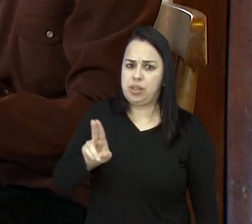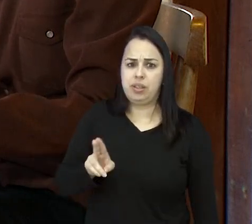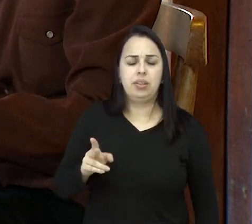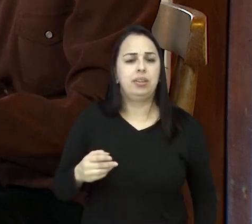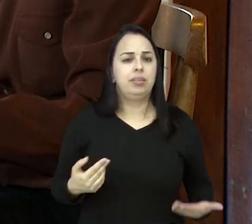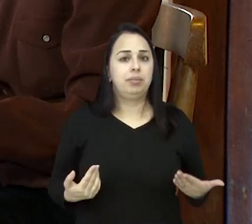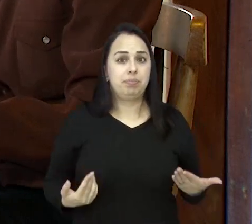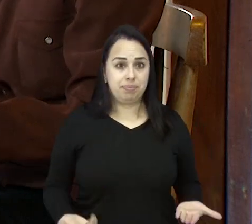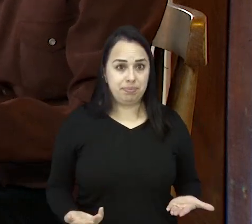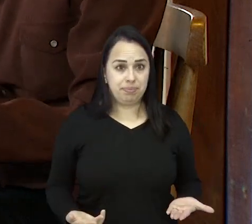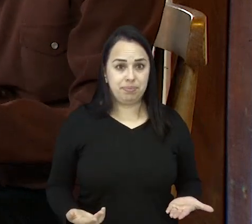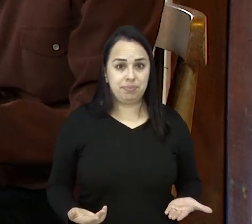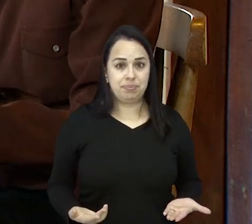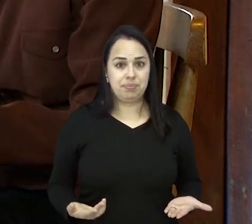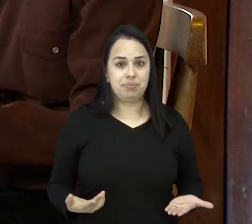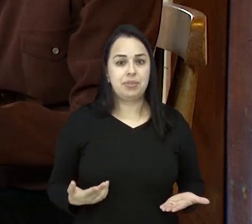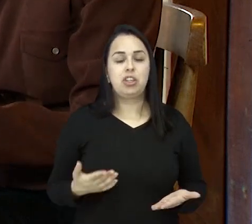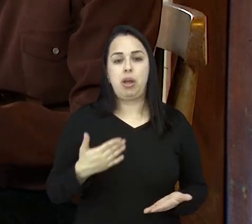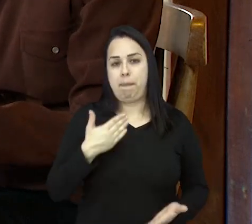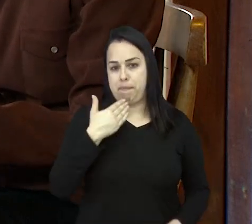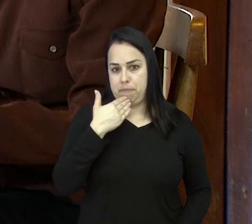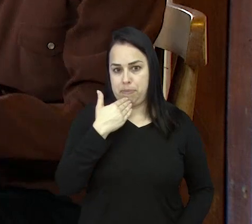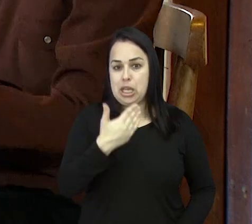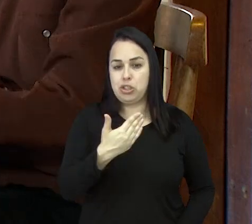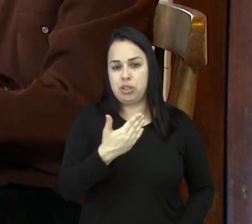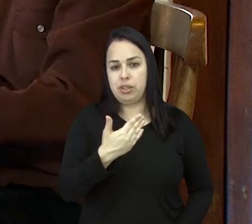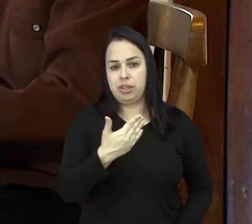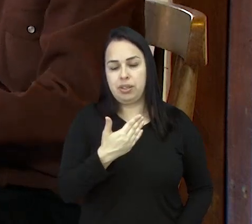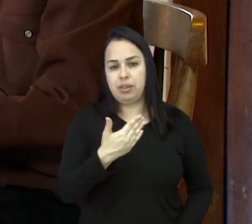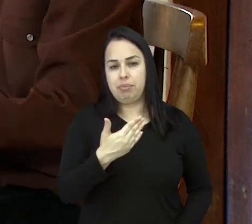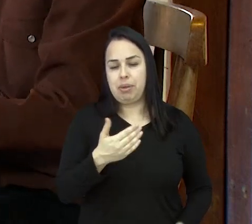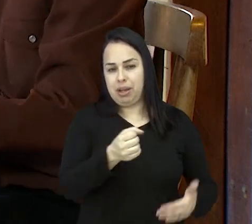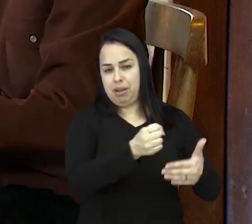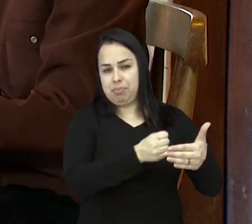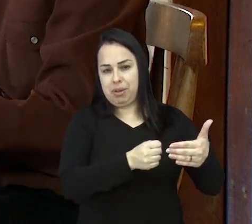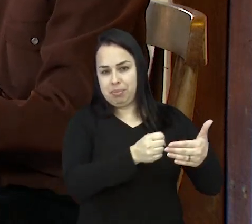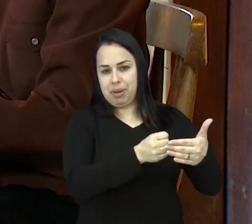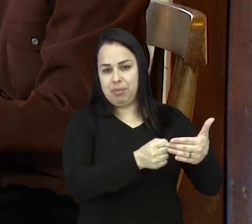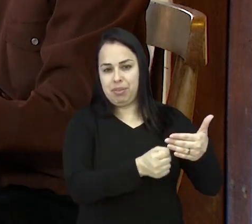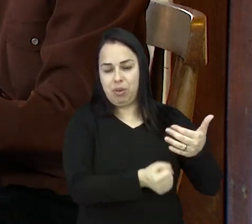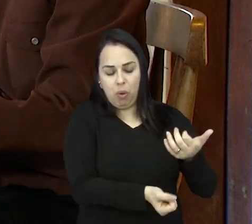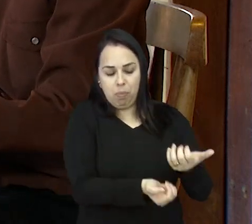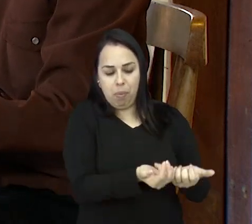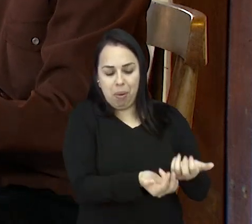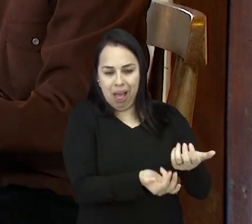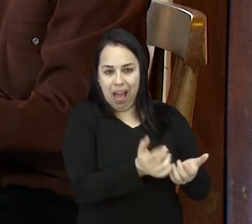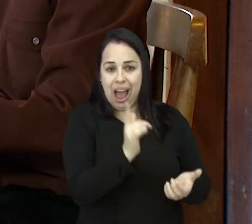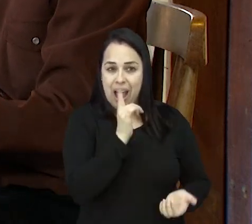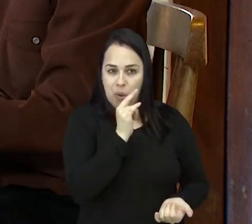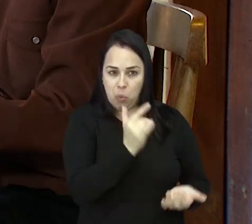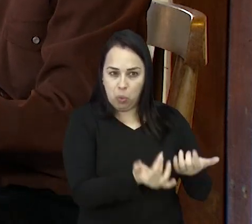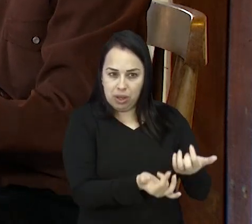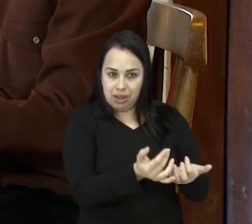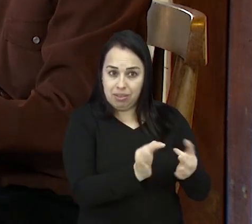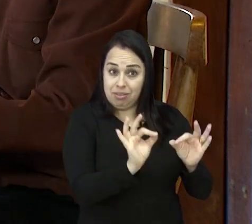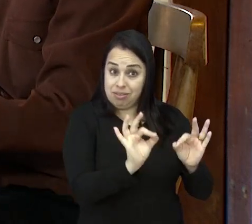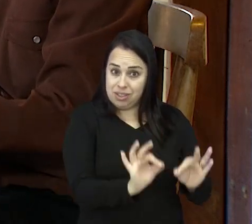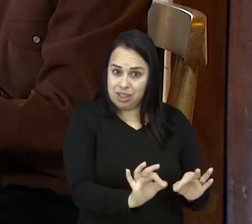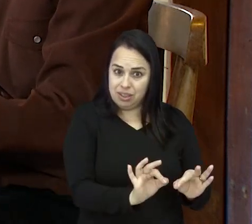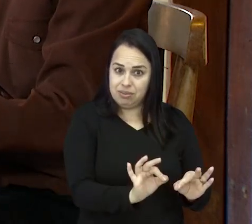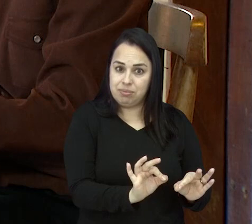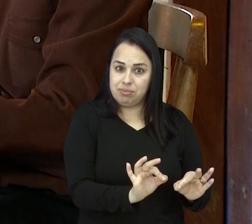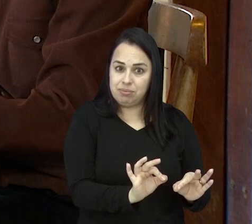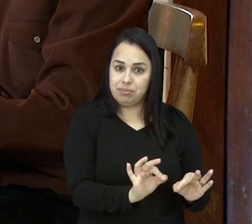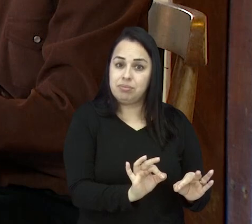né? Então, vou fazer o seguinte, a gente já pediu pra cozinha ferver a água pra gente, né? Tá na